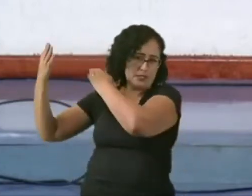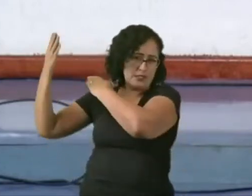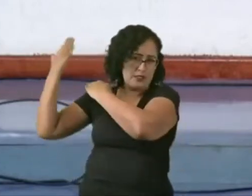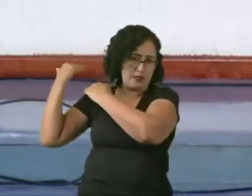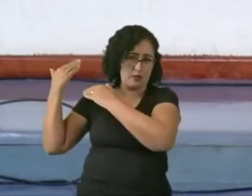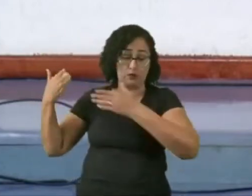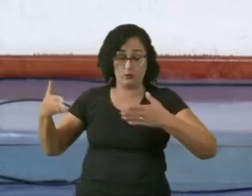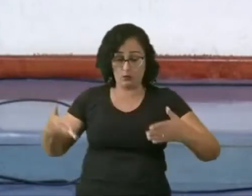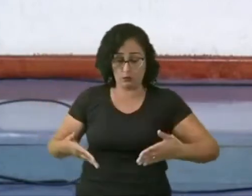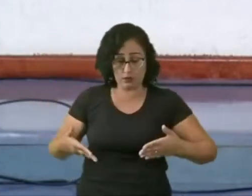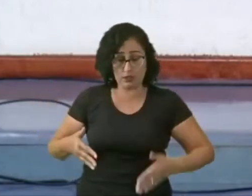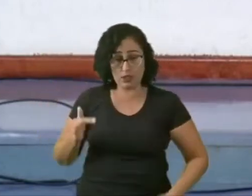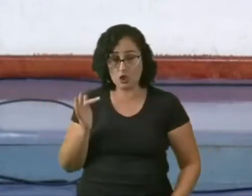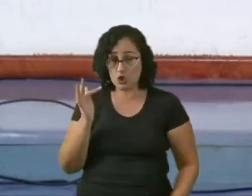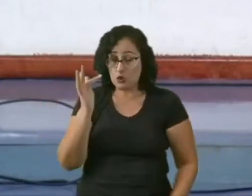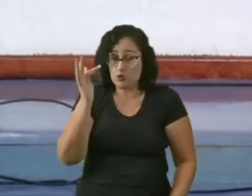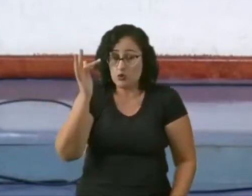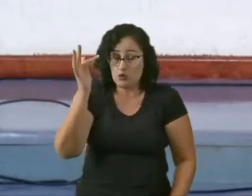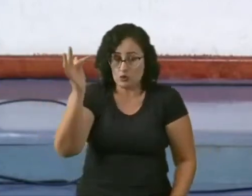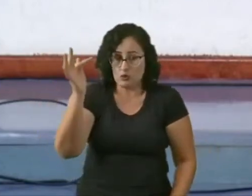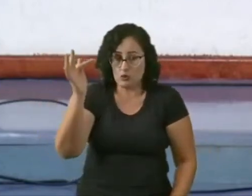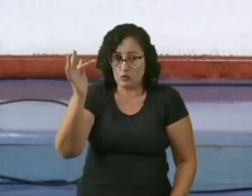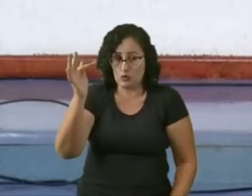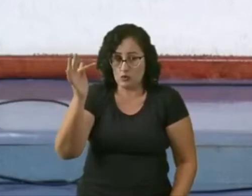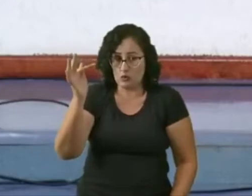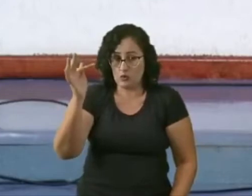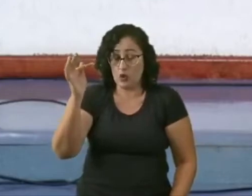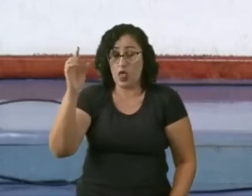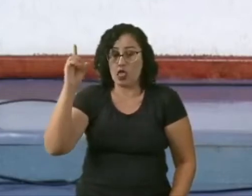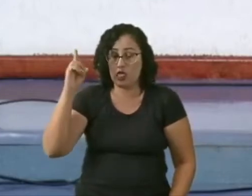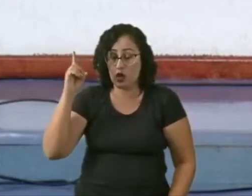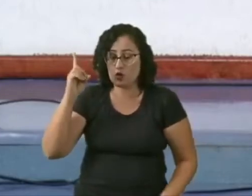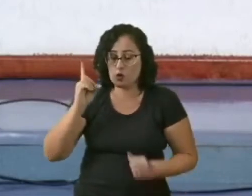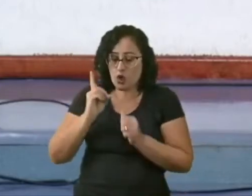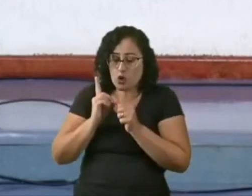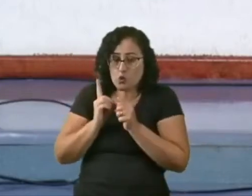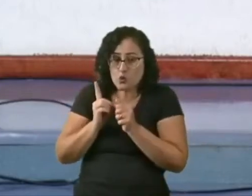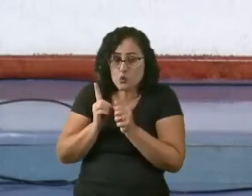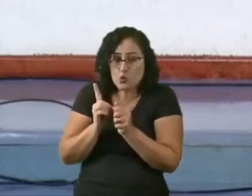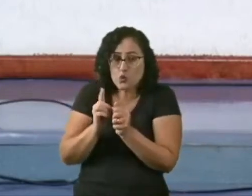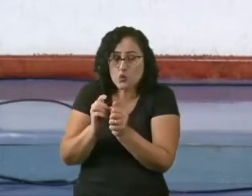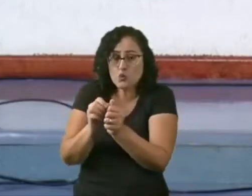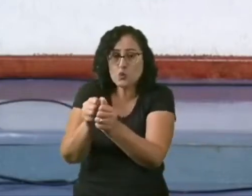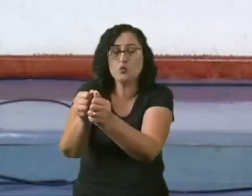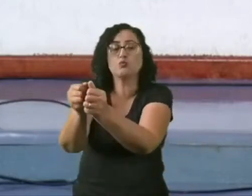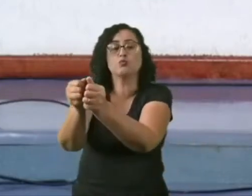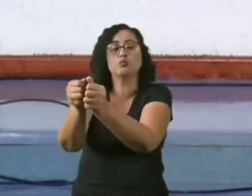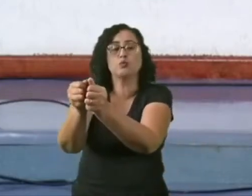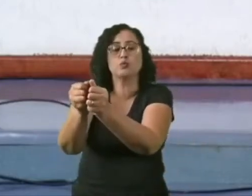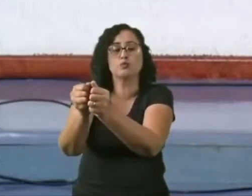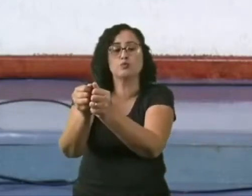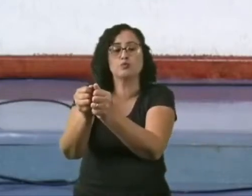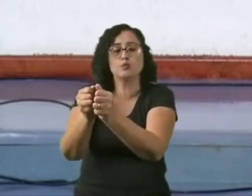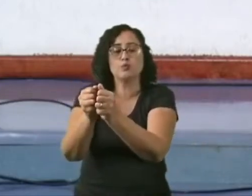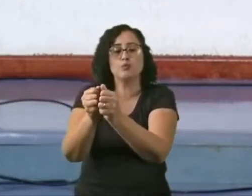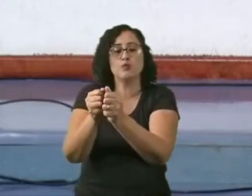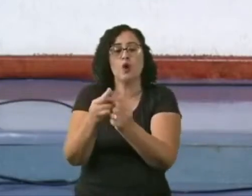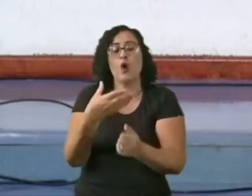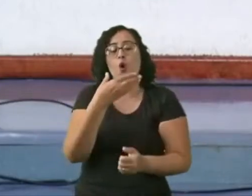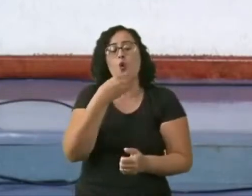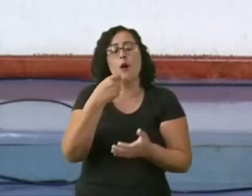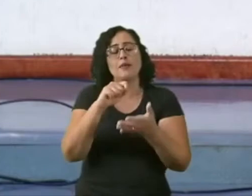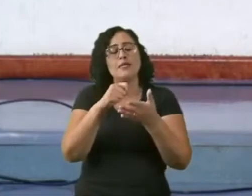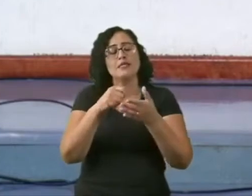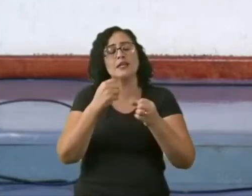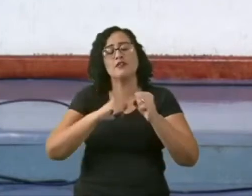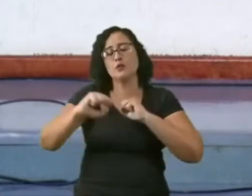conosco. Como pode isso? No passado, diz o salmista, que desde o nascimento,